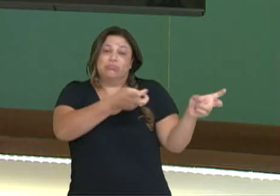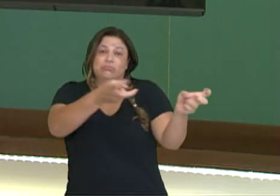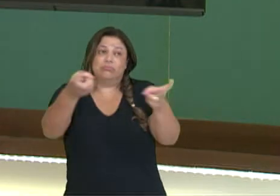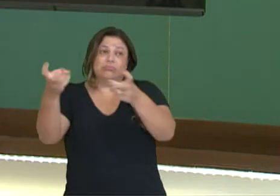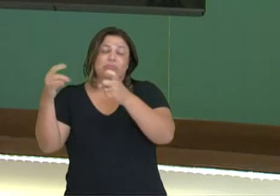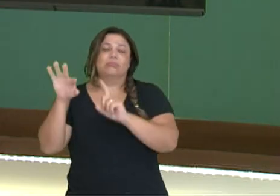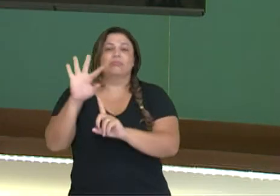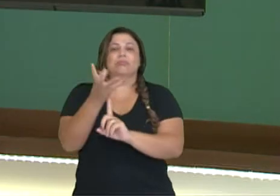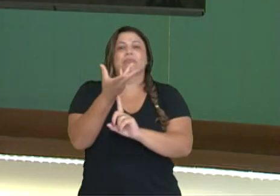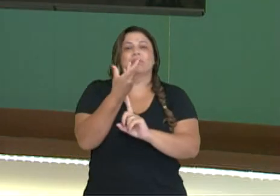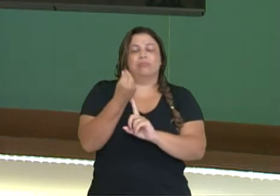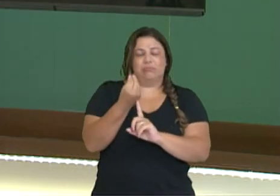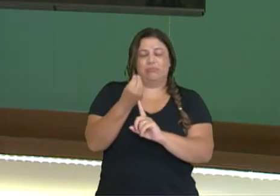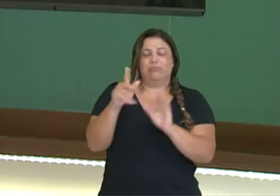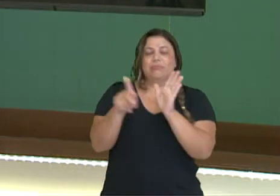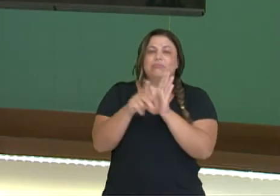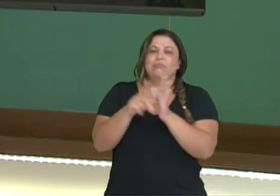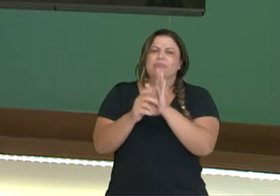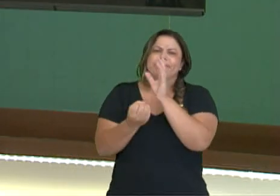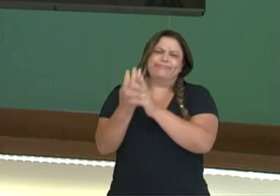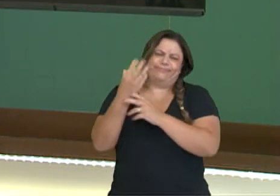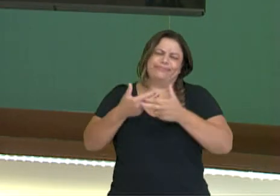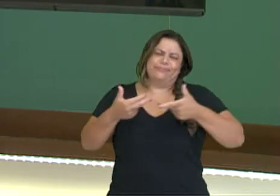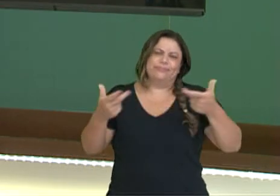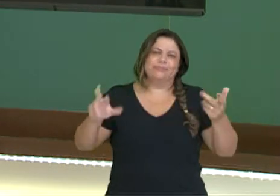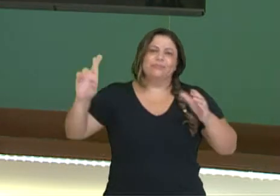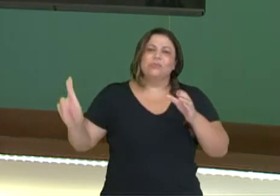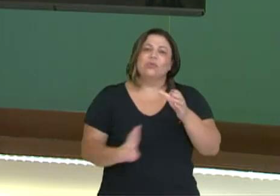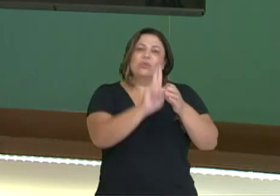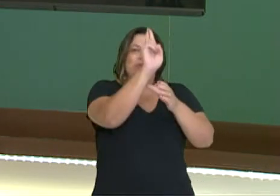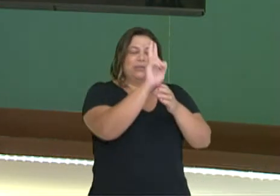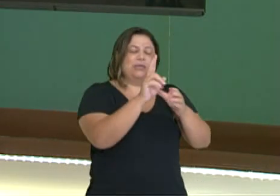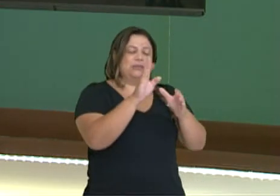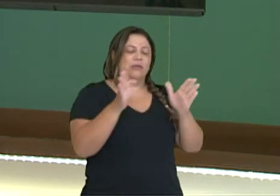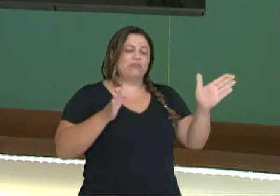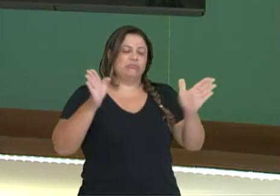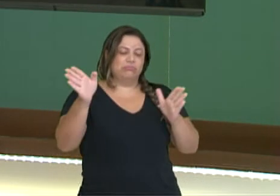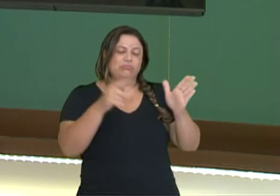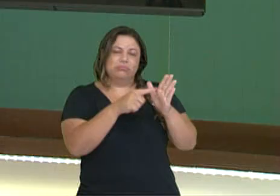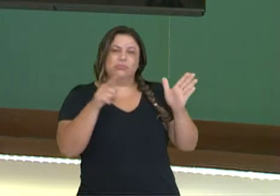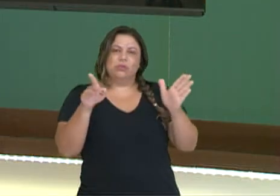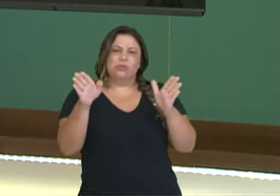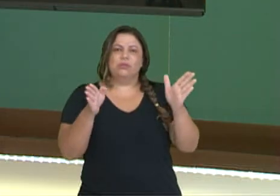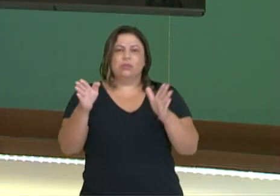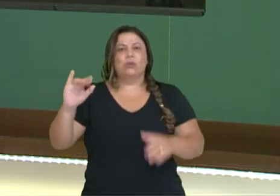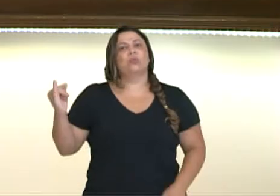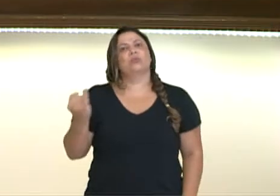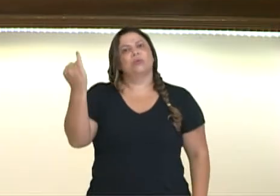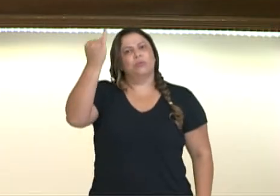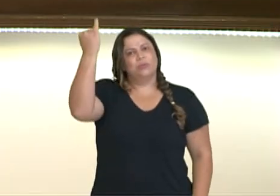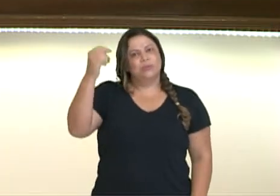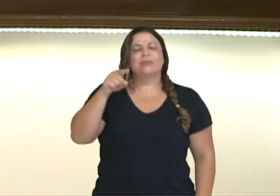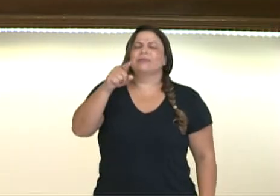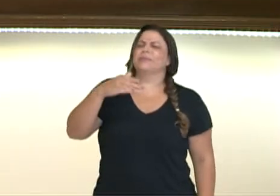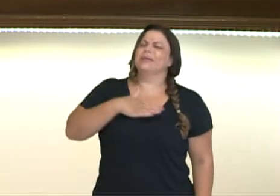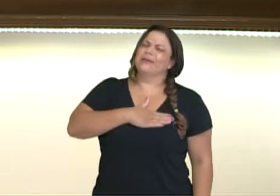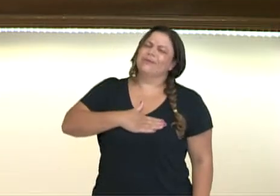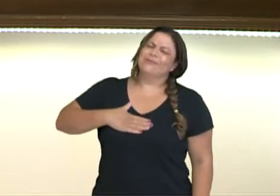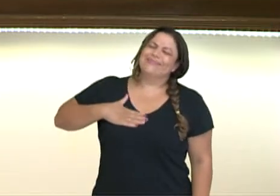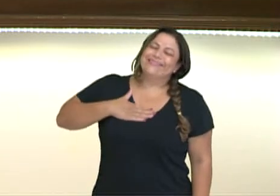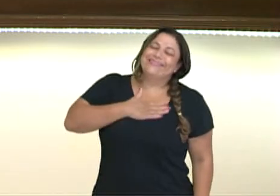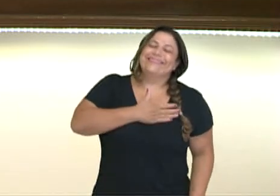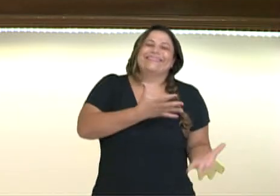a arte produzida no Renascimento, compreendemos também a importância desse período para a história da humanidade. Gente, eu espero que vocês tenham